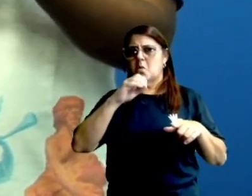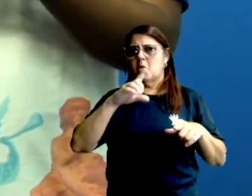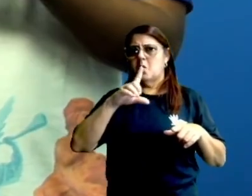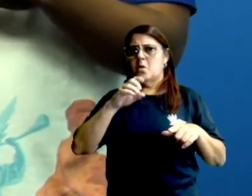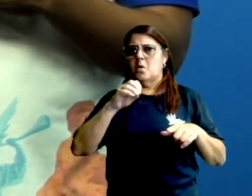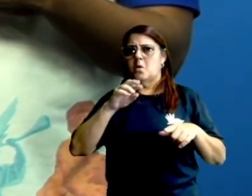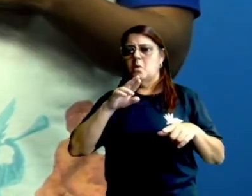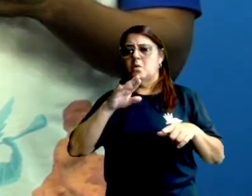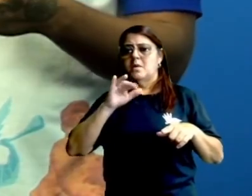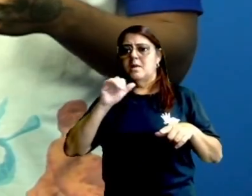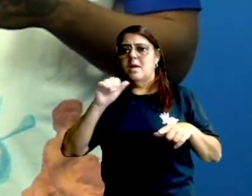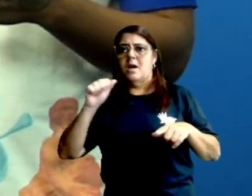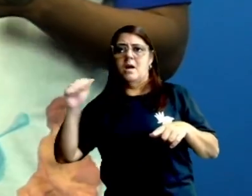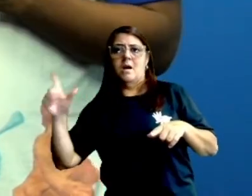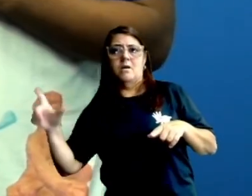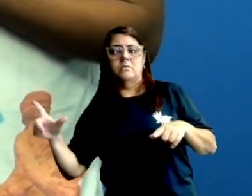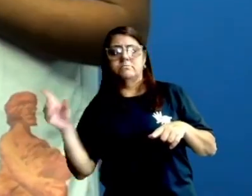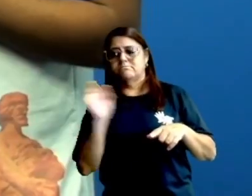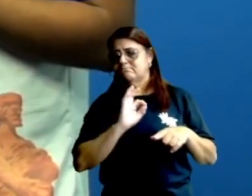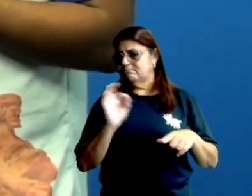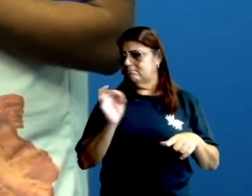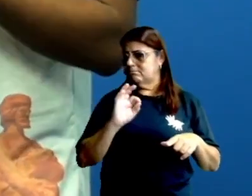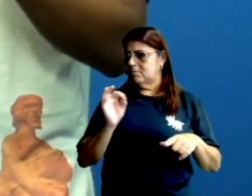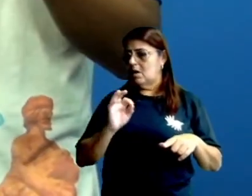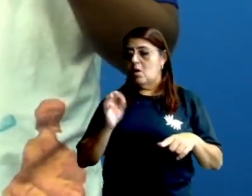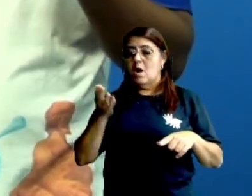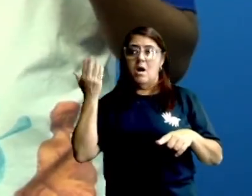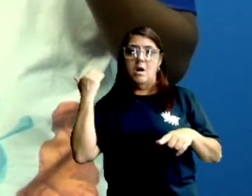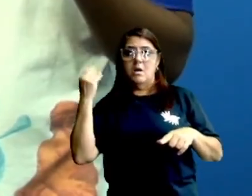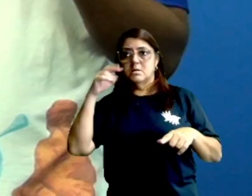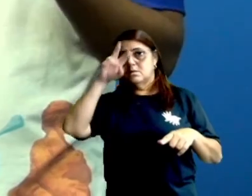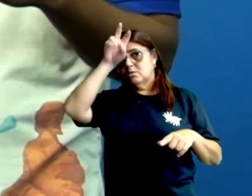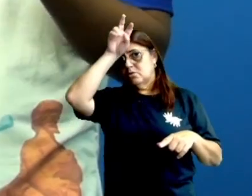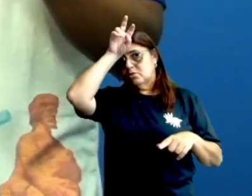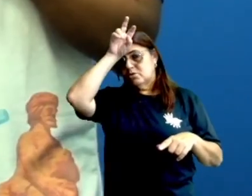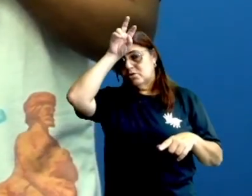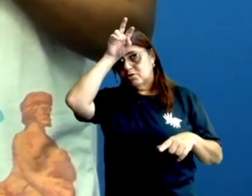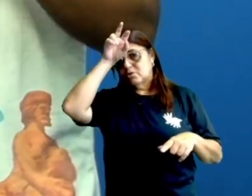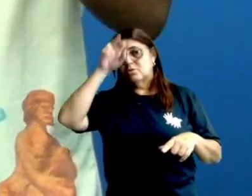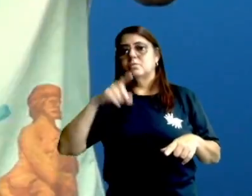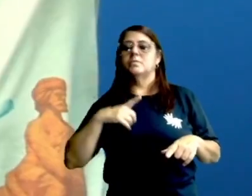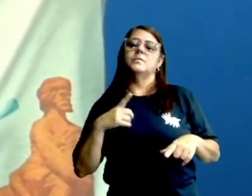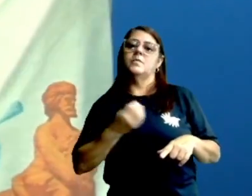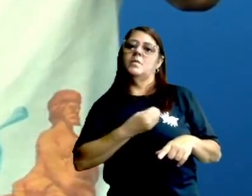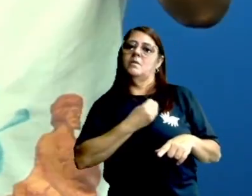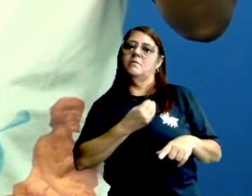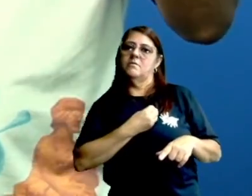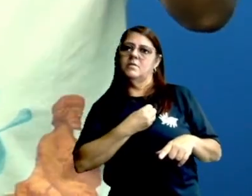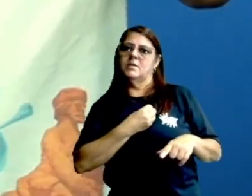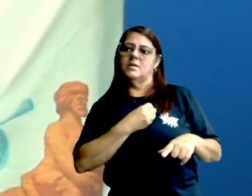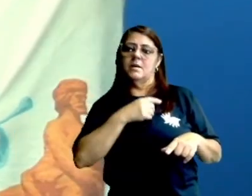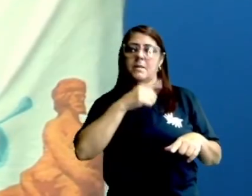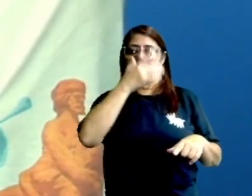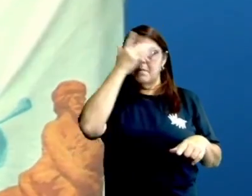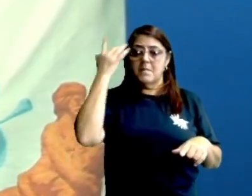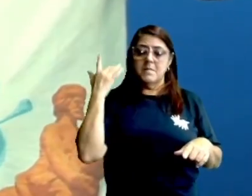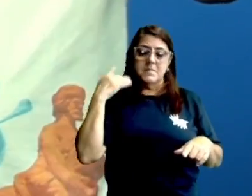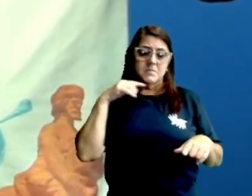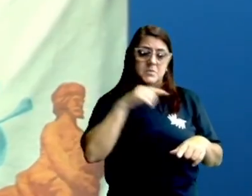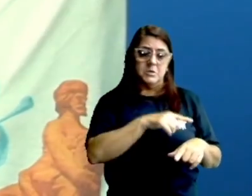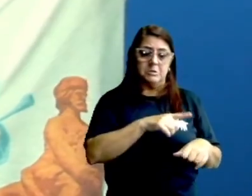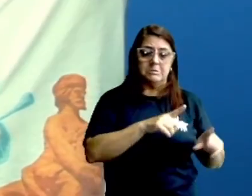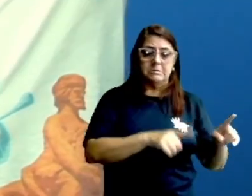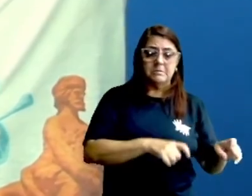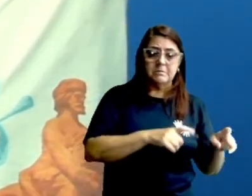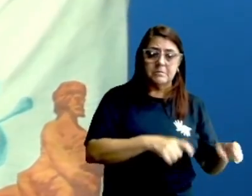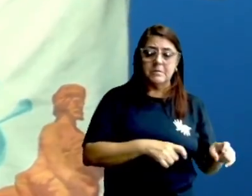escravo era feito a partir da cor né os servos aqui no antigo Egito eles eram feitos através das Guerras e das Índias e os Camponeses e o